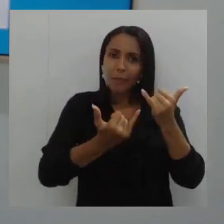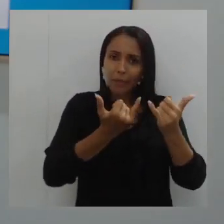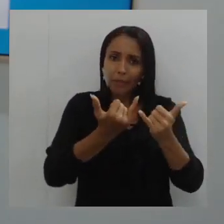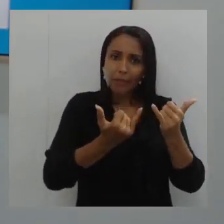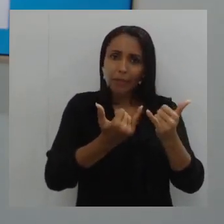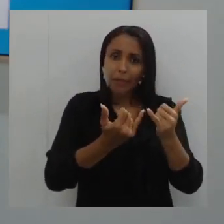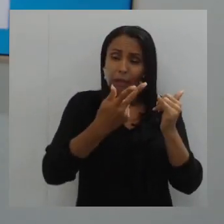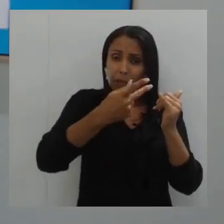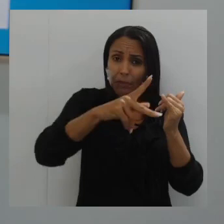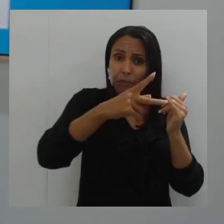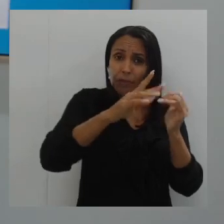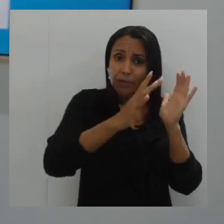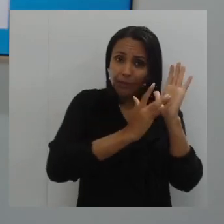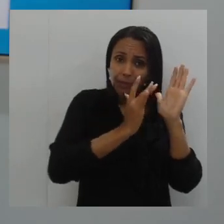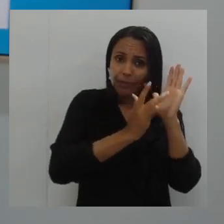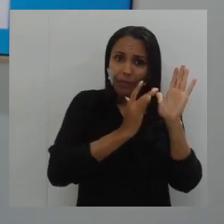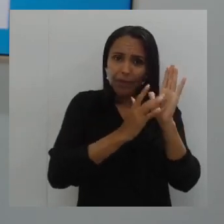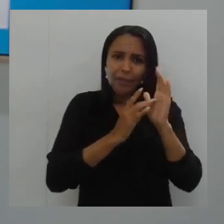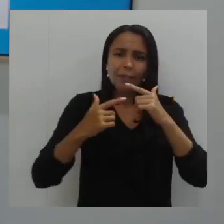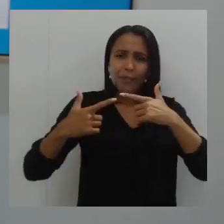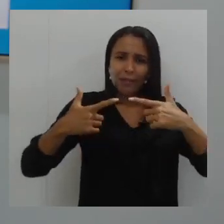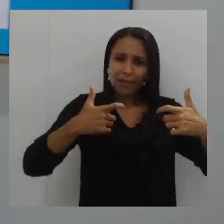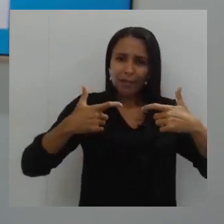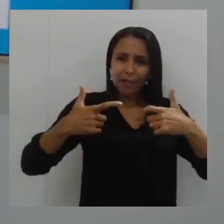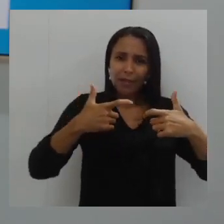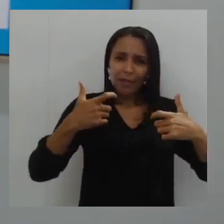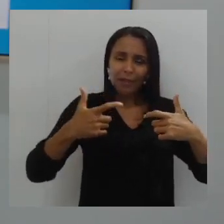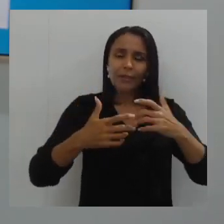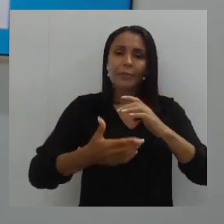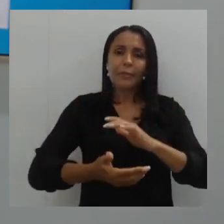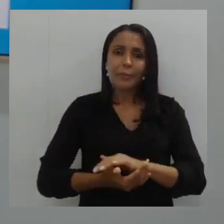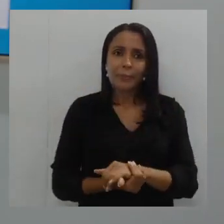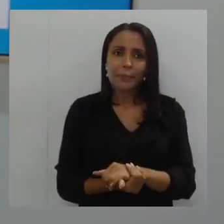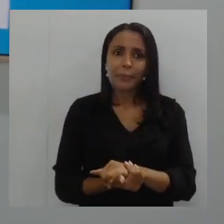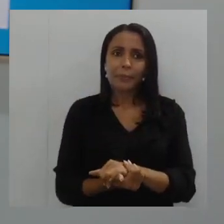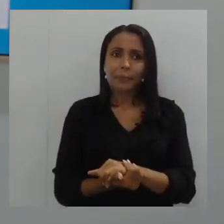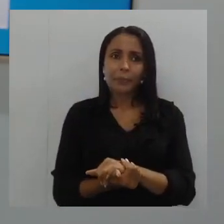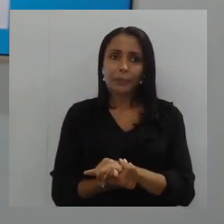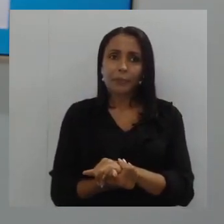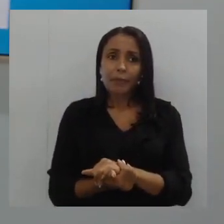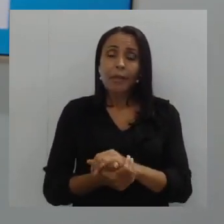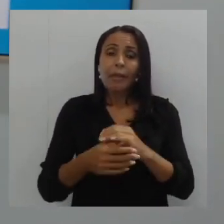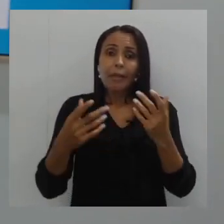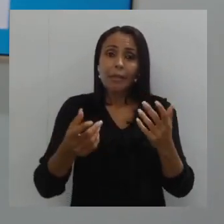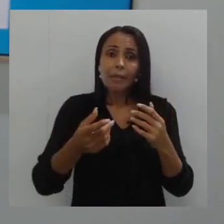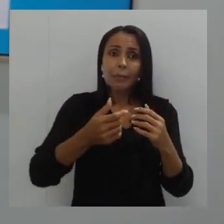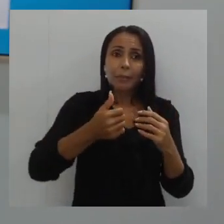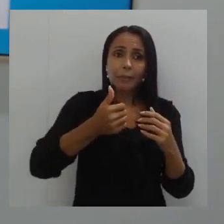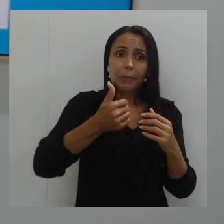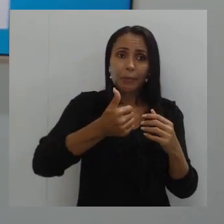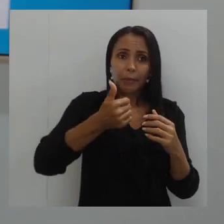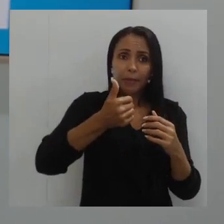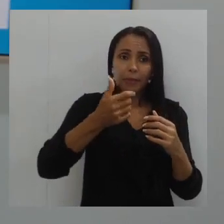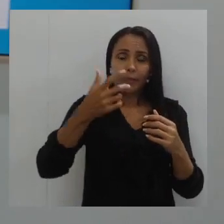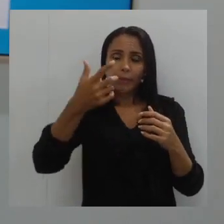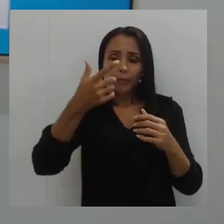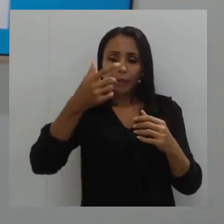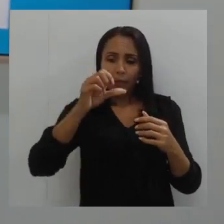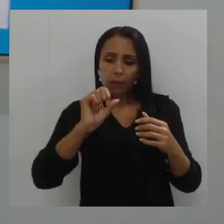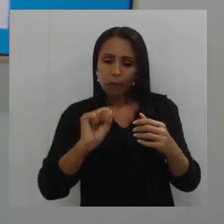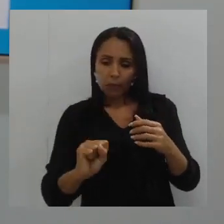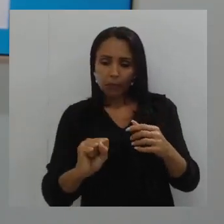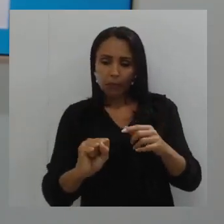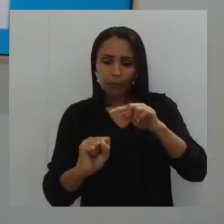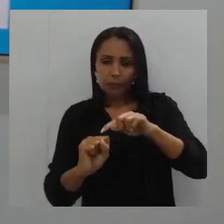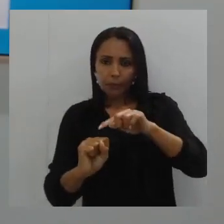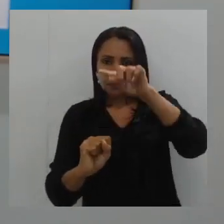celular, em que você faz guerras, em que você faz viagens espaciais. Então, o meu primeiro ponto que eu encontrei foi 8